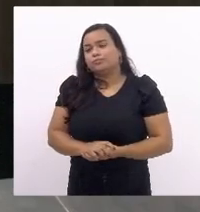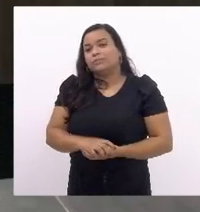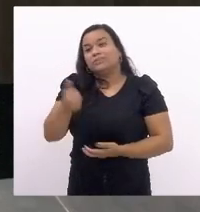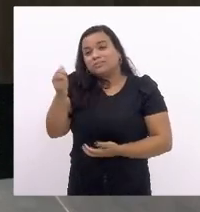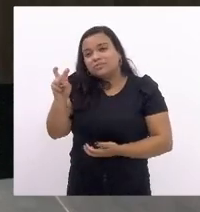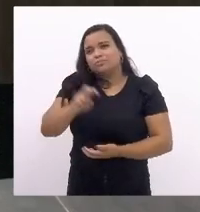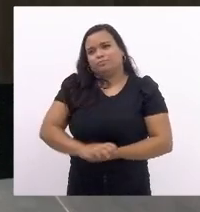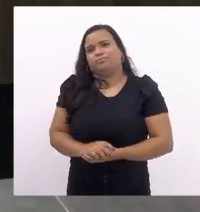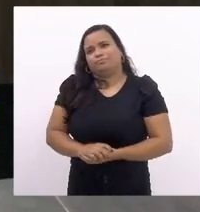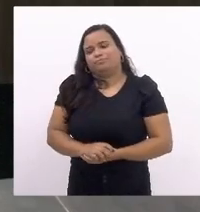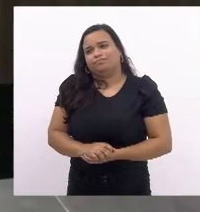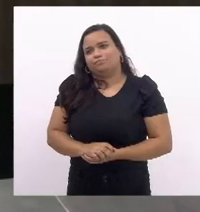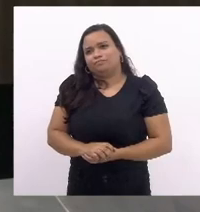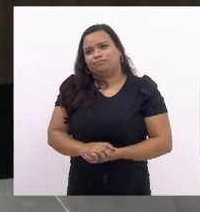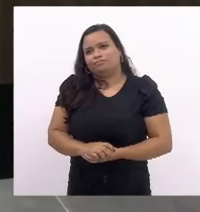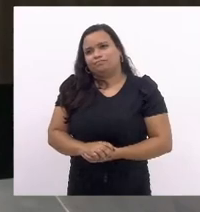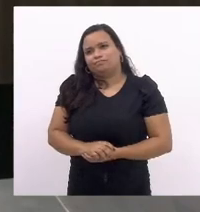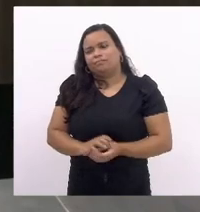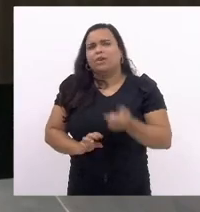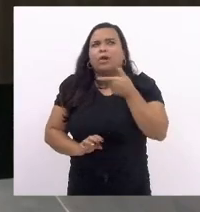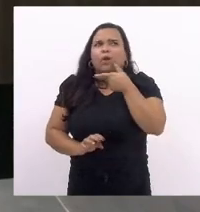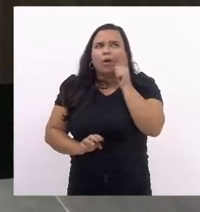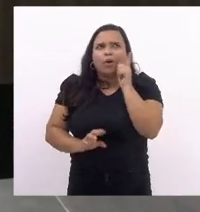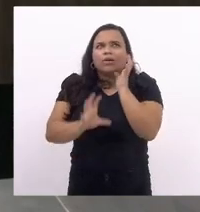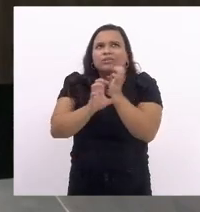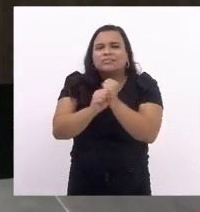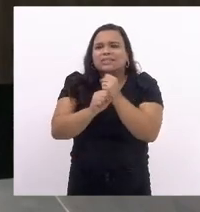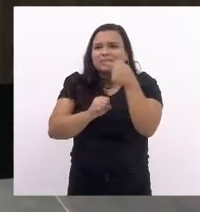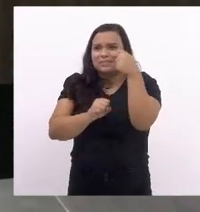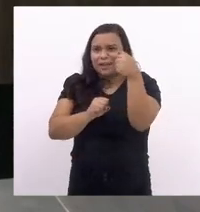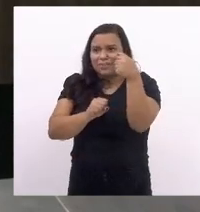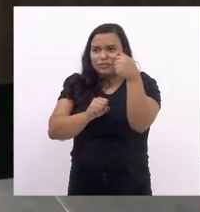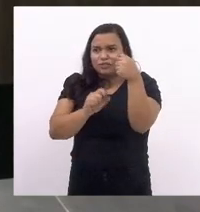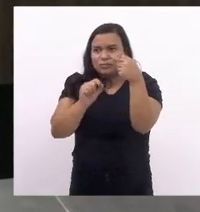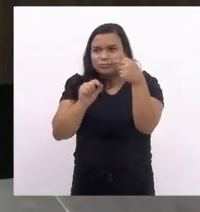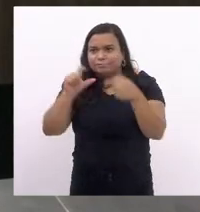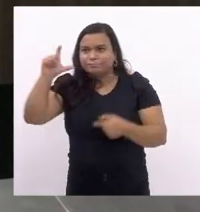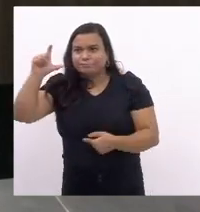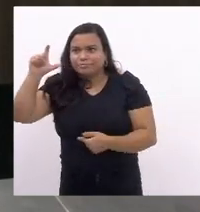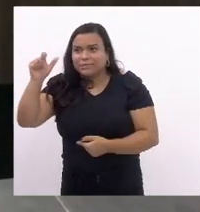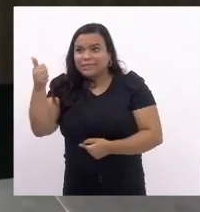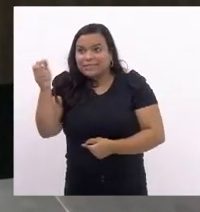15. Antes, ontem eram 7, já foi para 15.